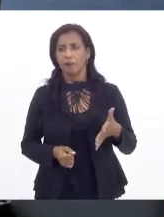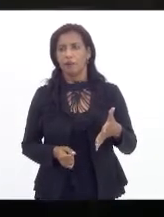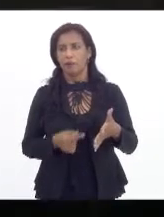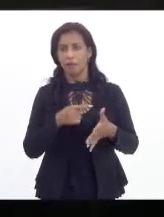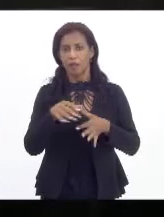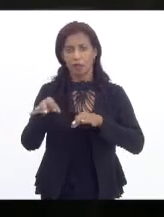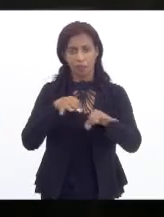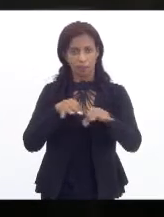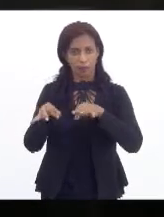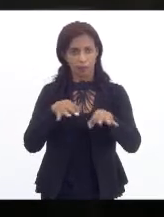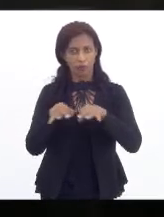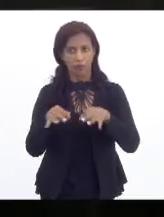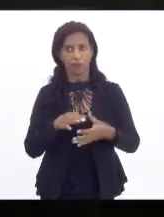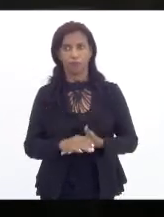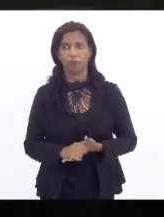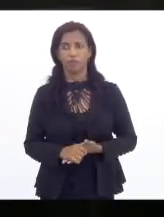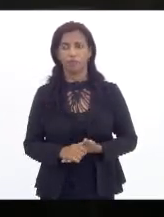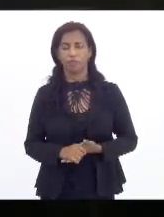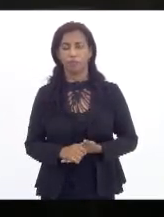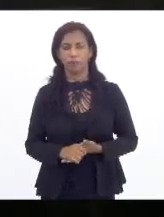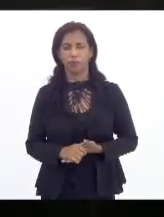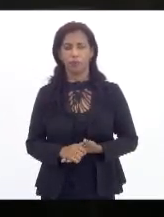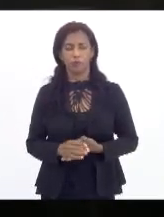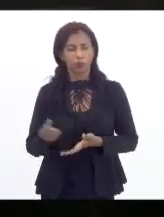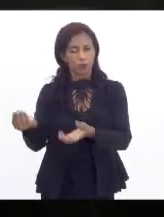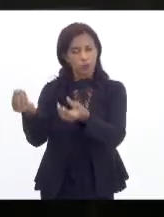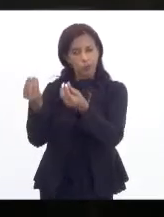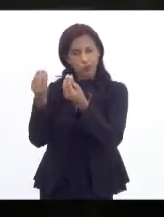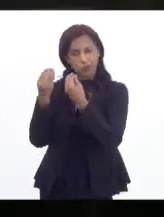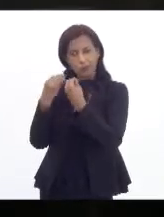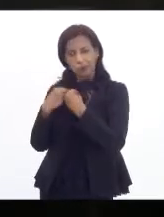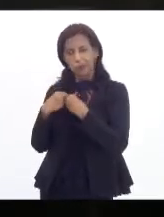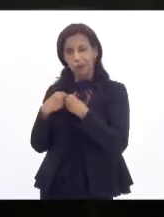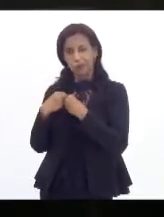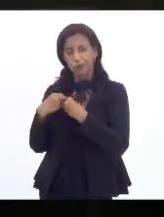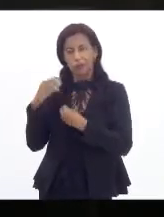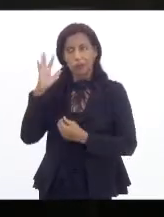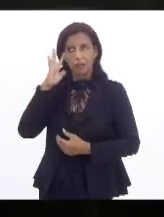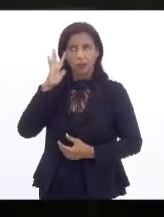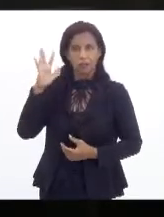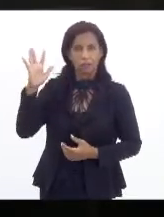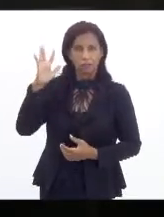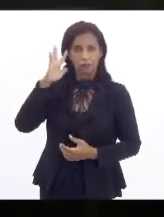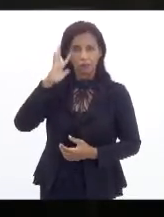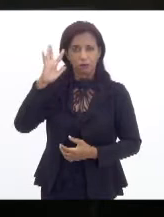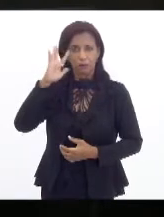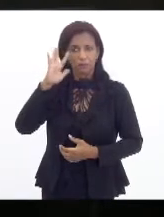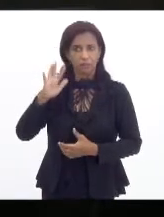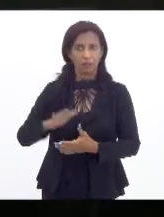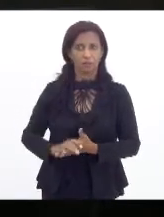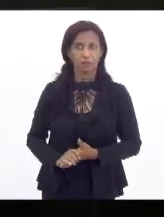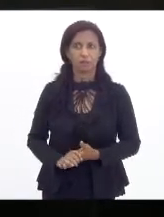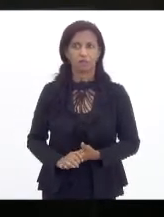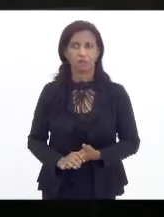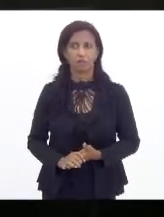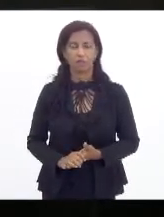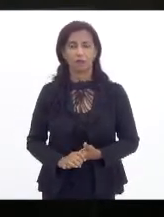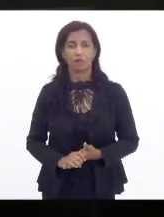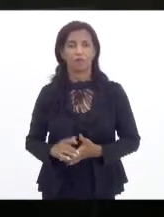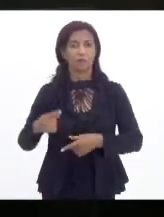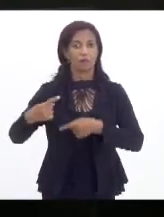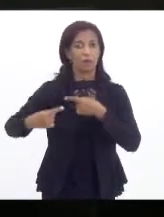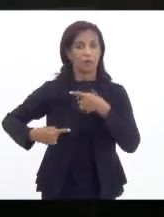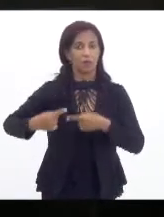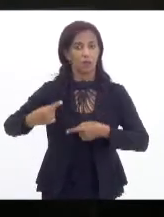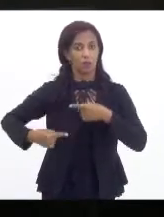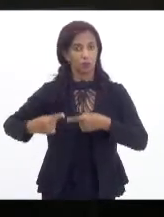esse projeto nos remete uma reflexão sobre a